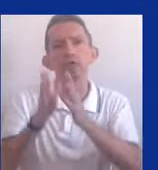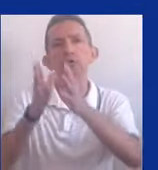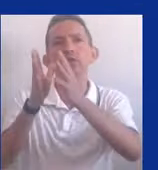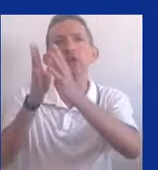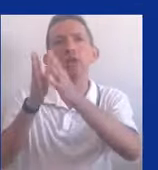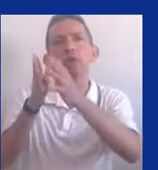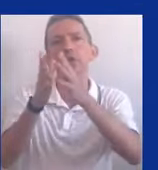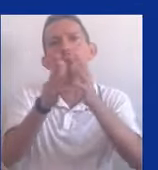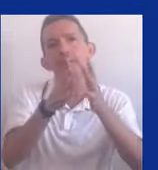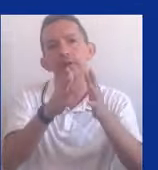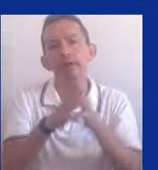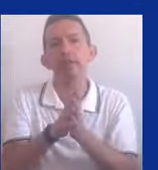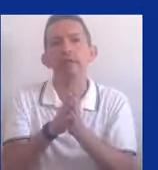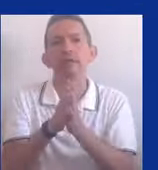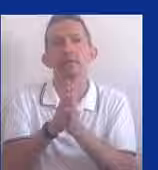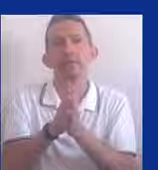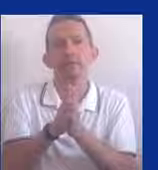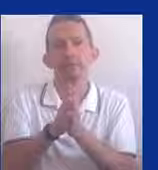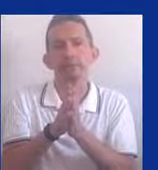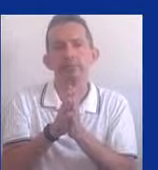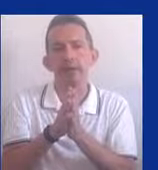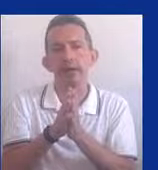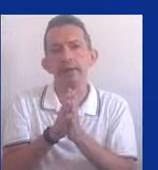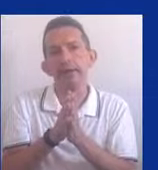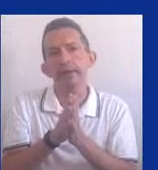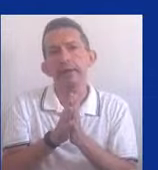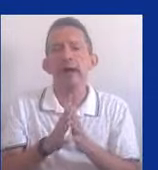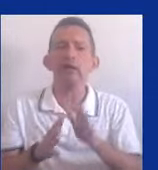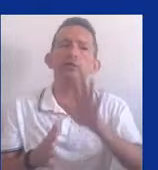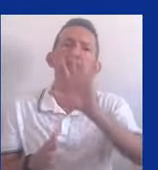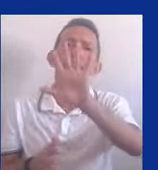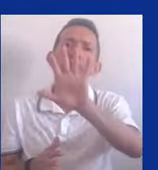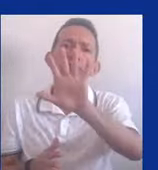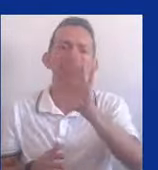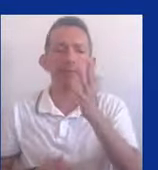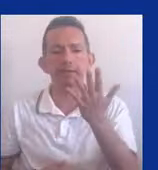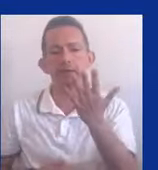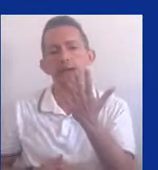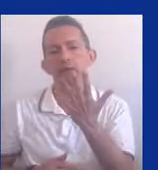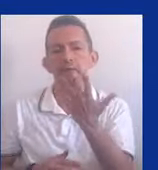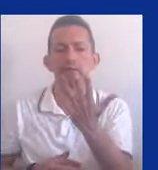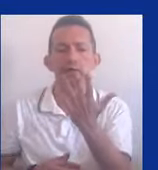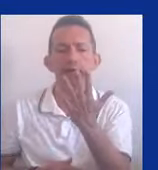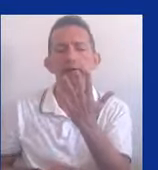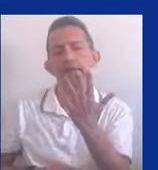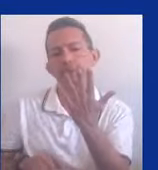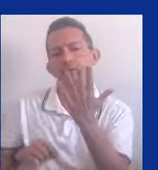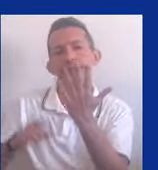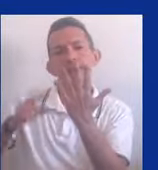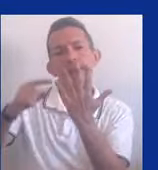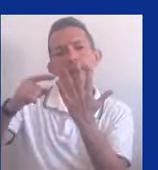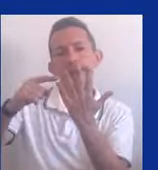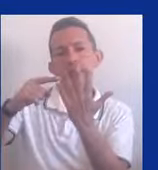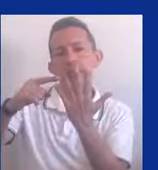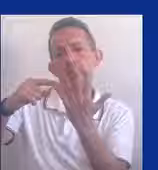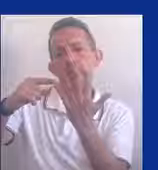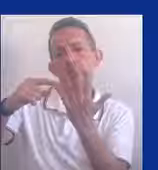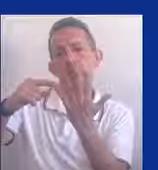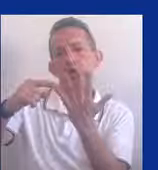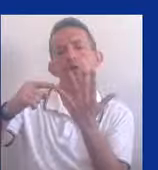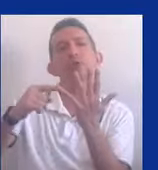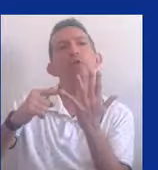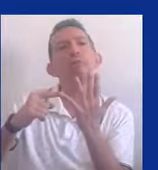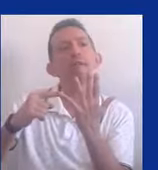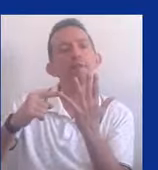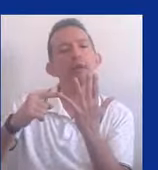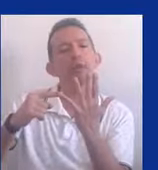que são constituídos de glicolipoproteínas. Tá? Aí então tu vai pensar, quais são elas? Aí tu pensa